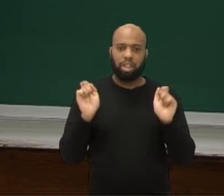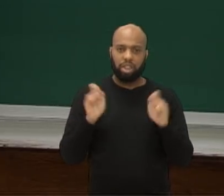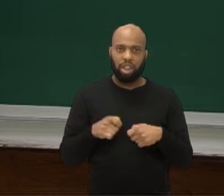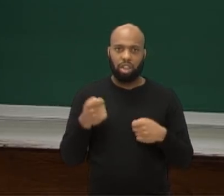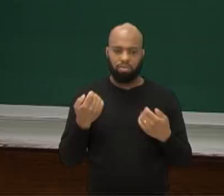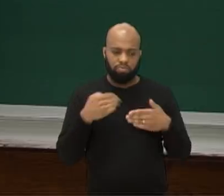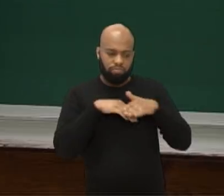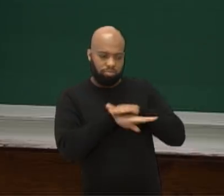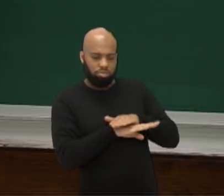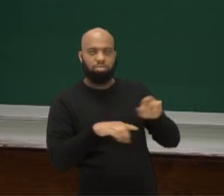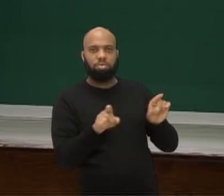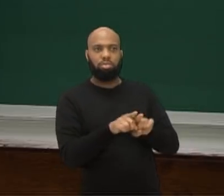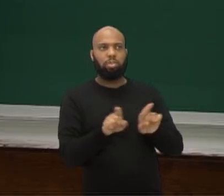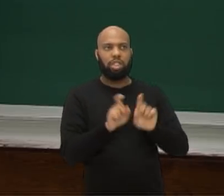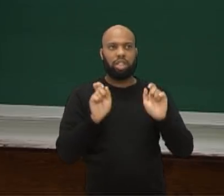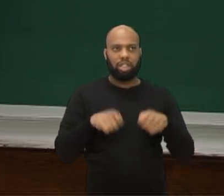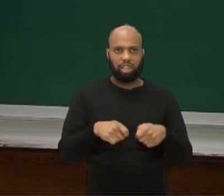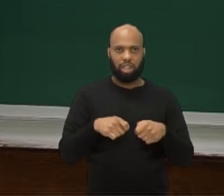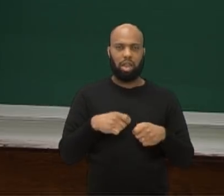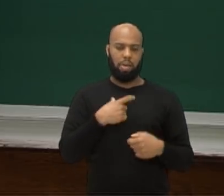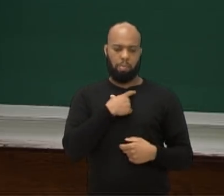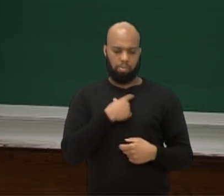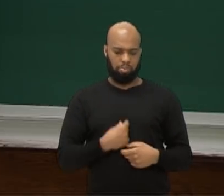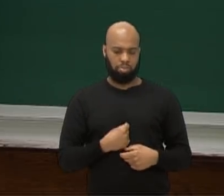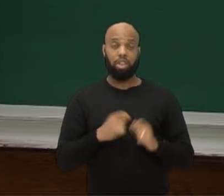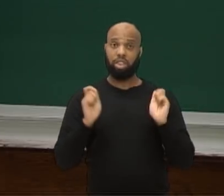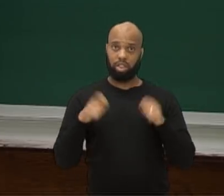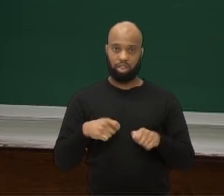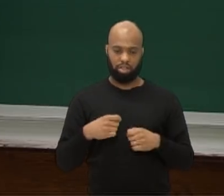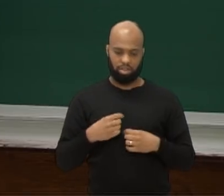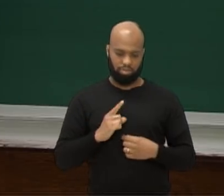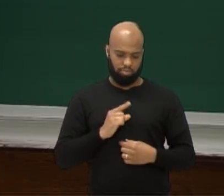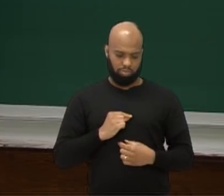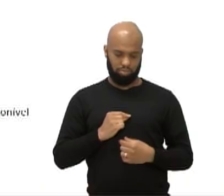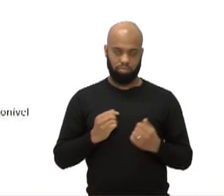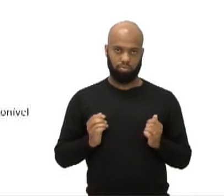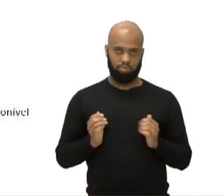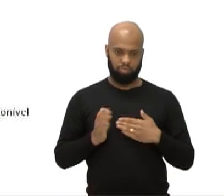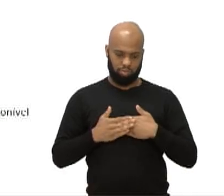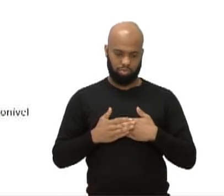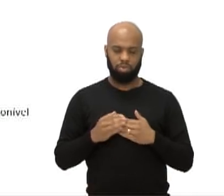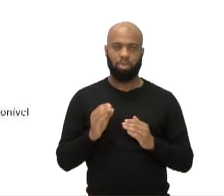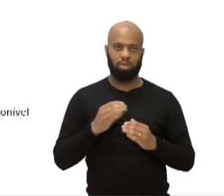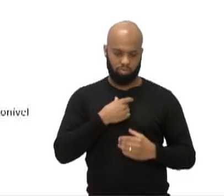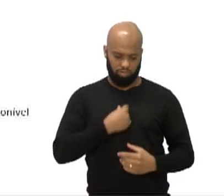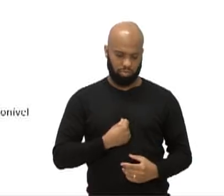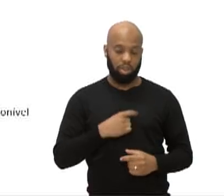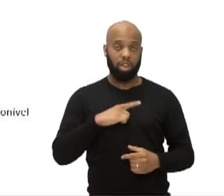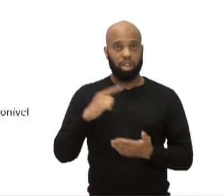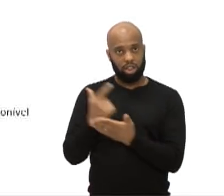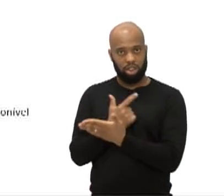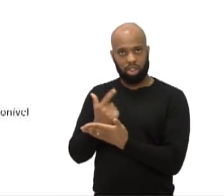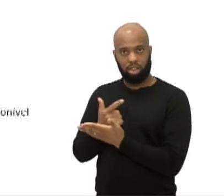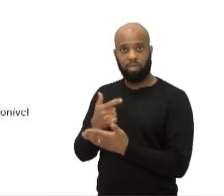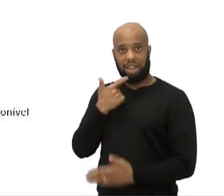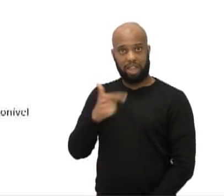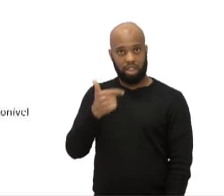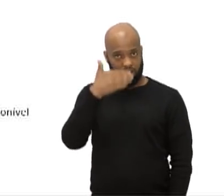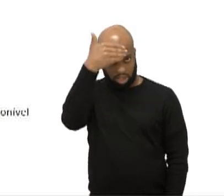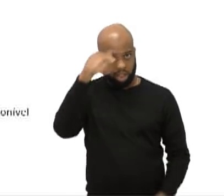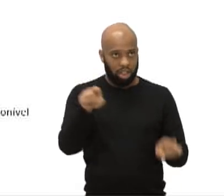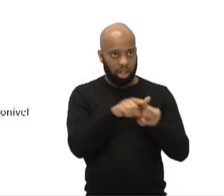ser fechados e colocados como colares. Mas aqui a gente tem, então, esse livro em árabe e que foi